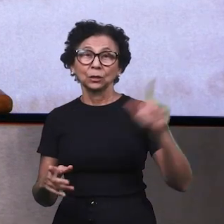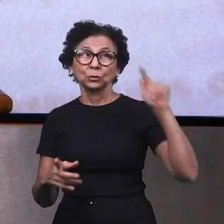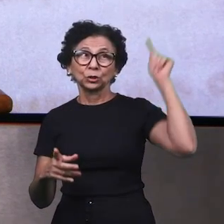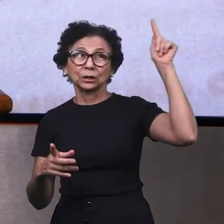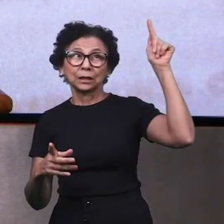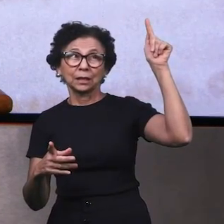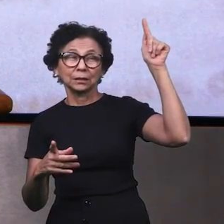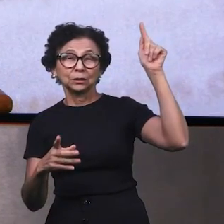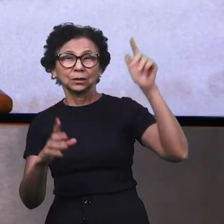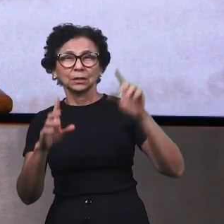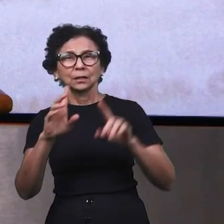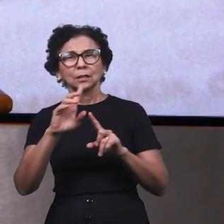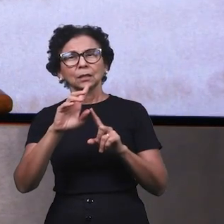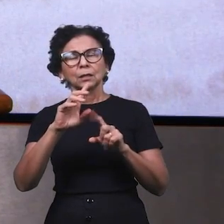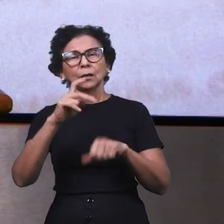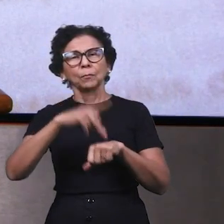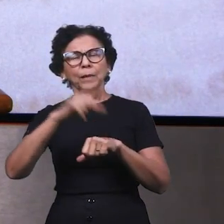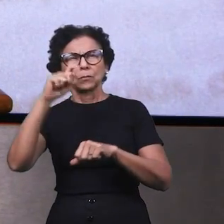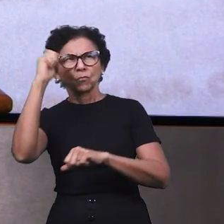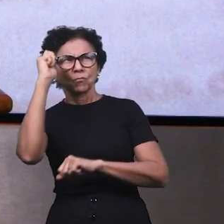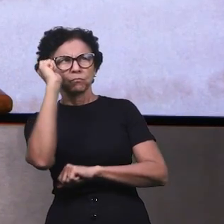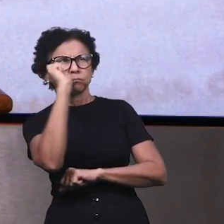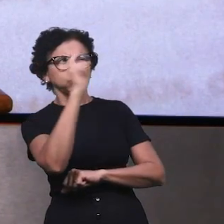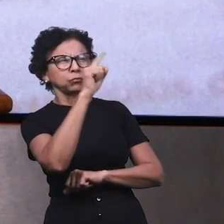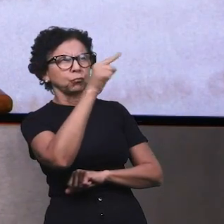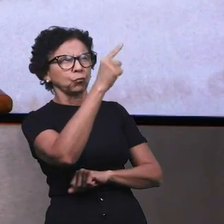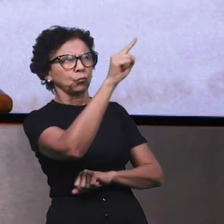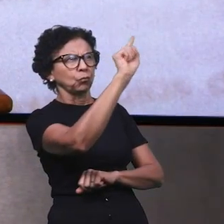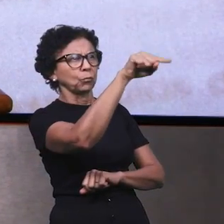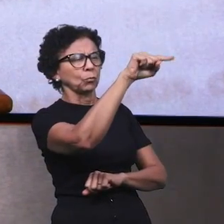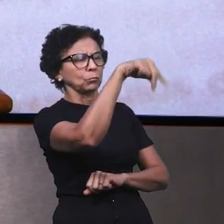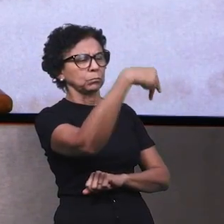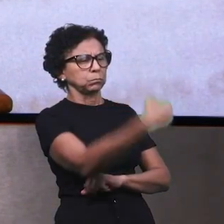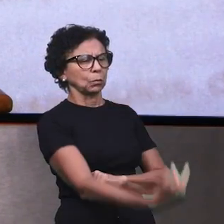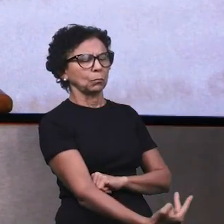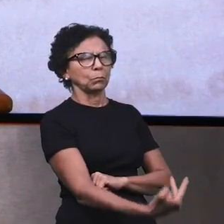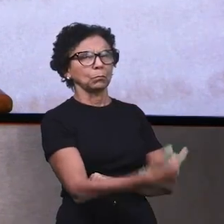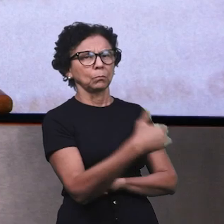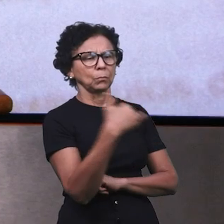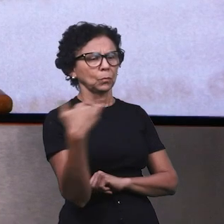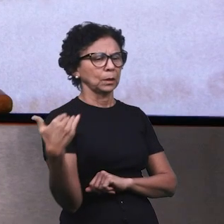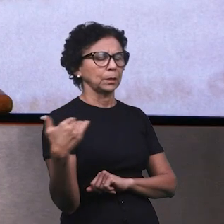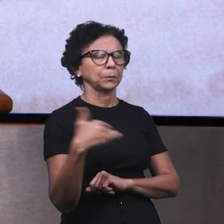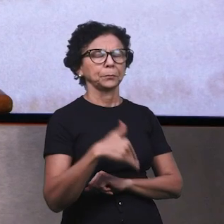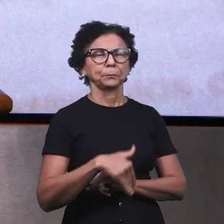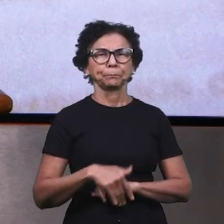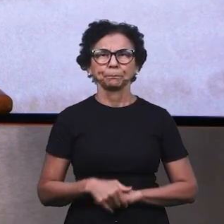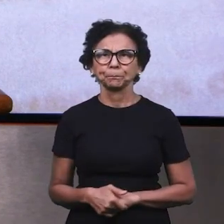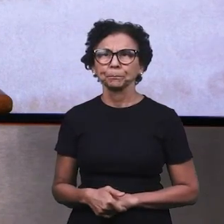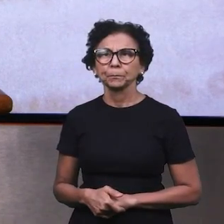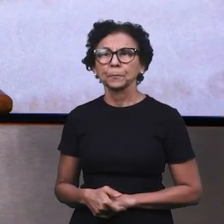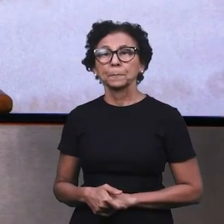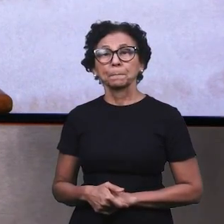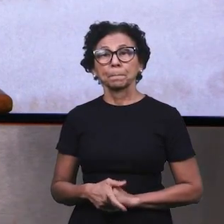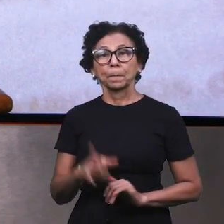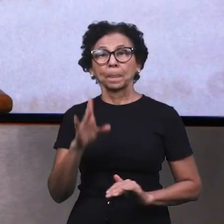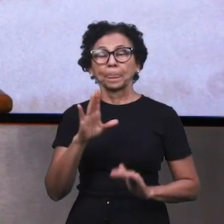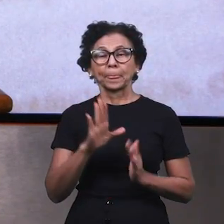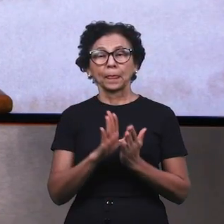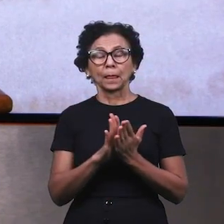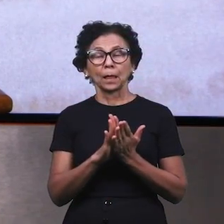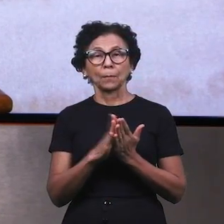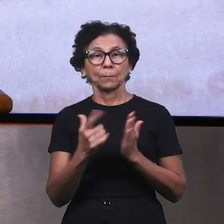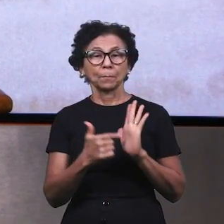Este é o fato para o qual Deus nos chama a atenção no livro de Juízes. Como um Deus